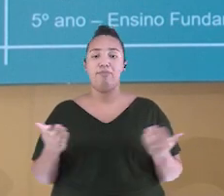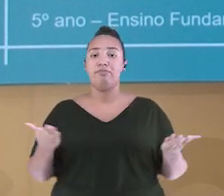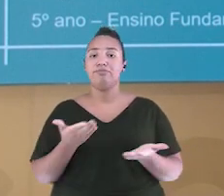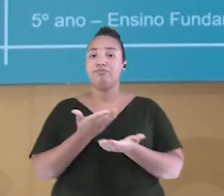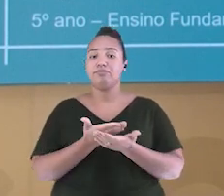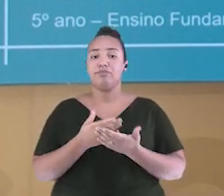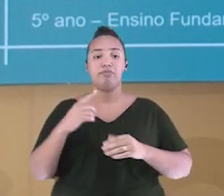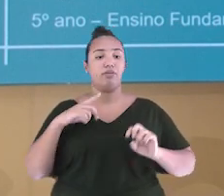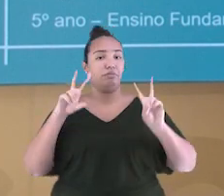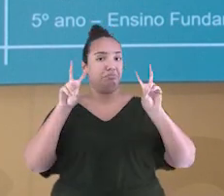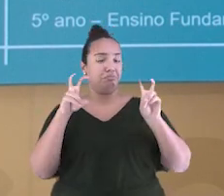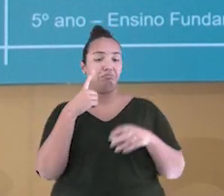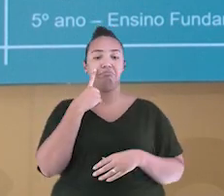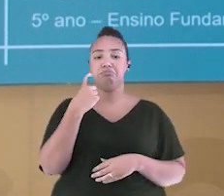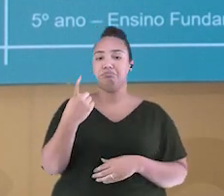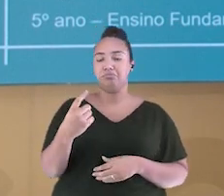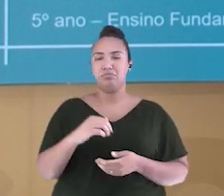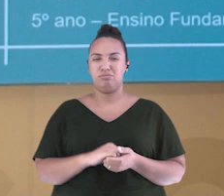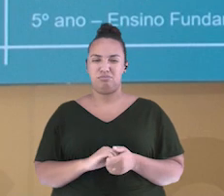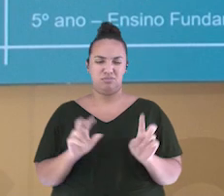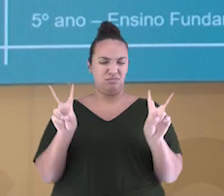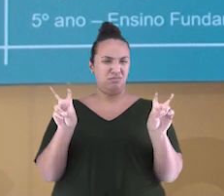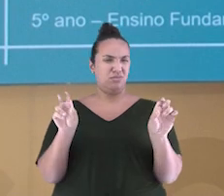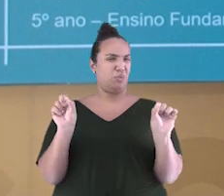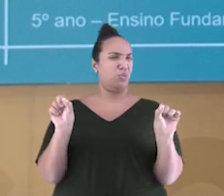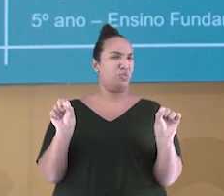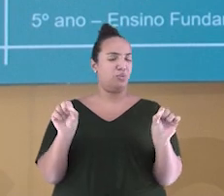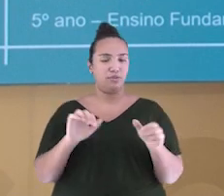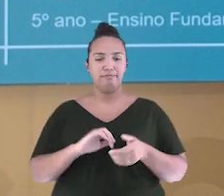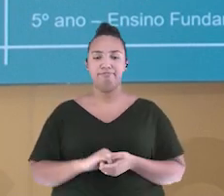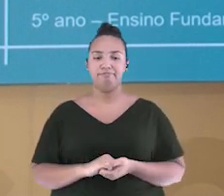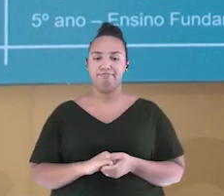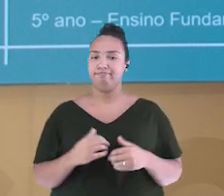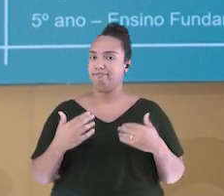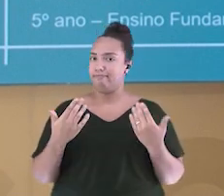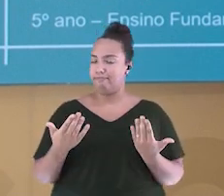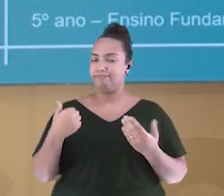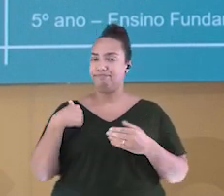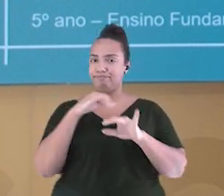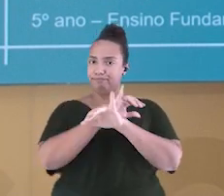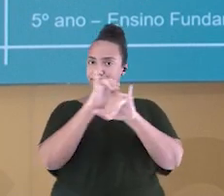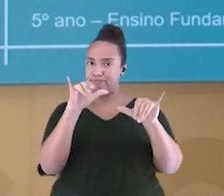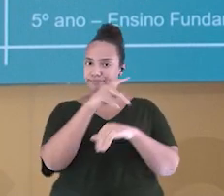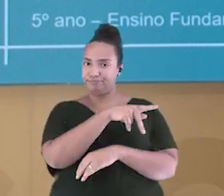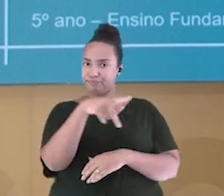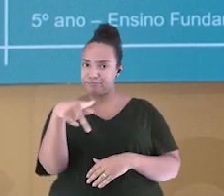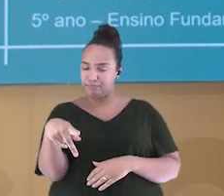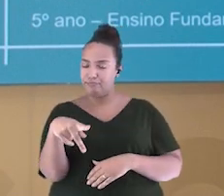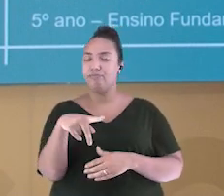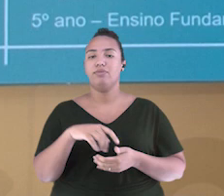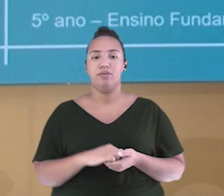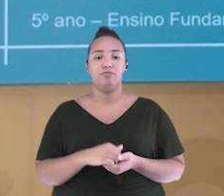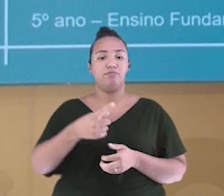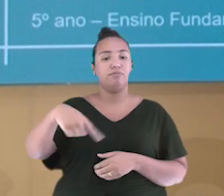um título instigante. Do que se trata? Enquanto eu for dando um recado para os meus colegas